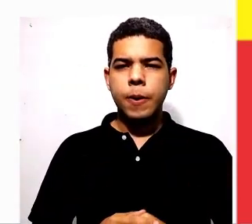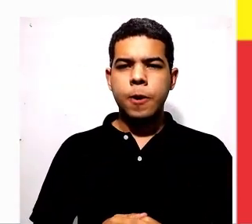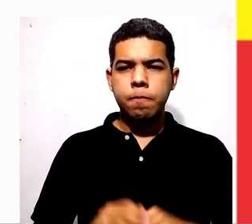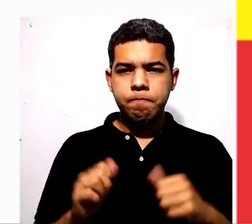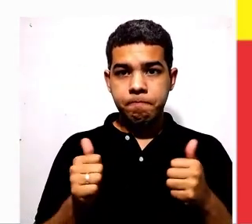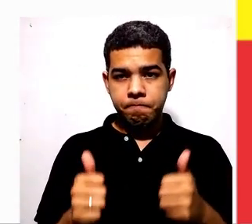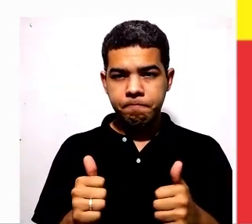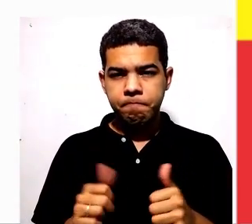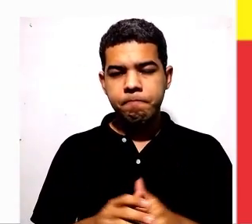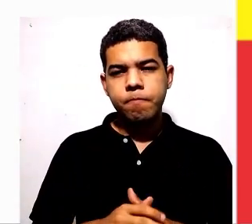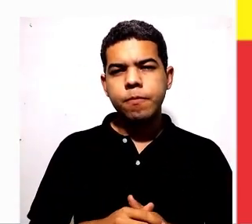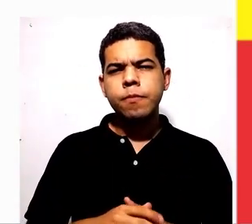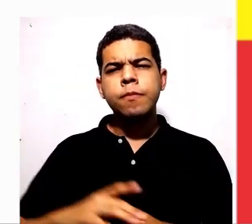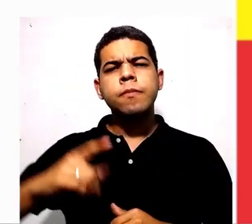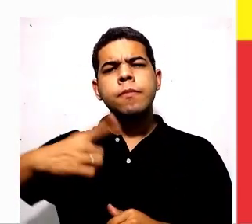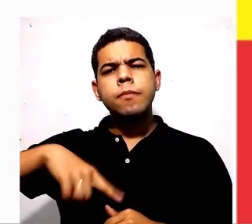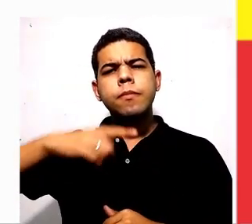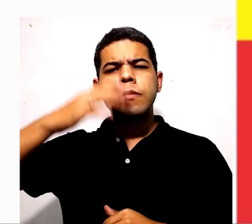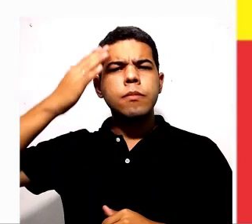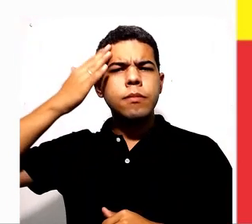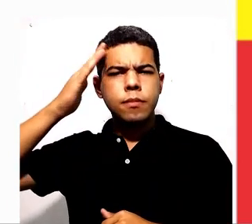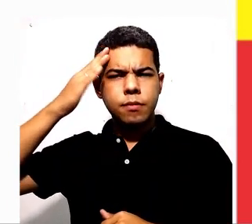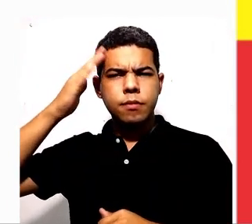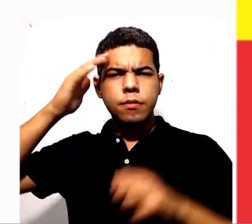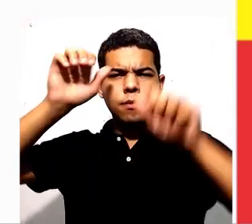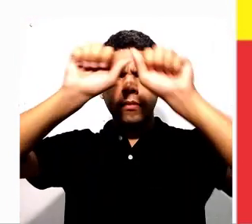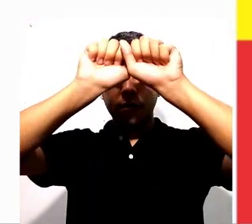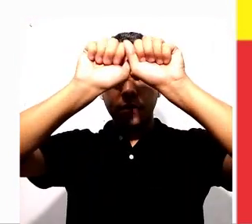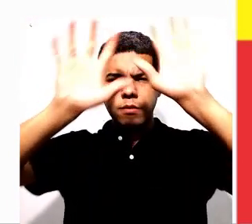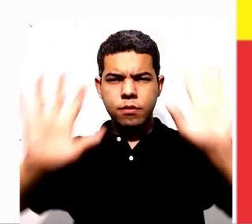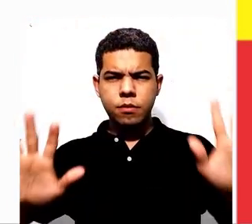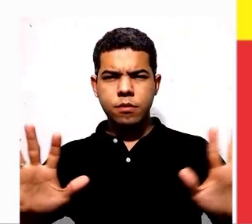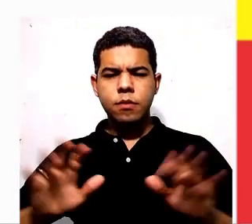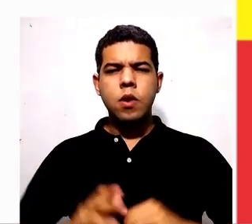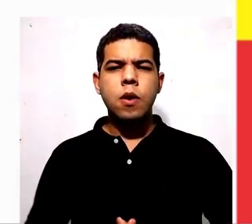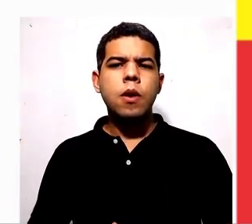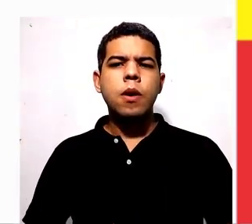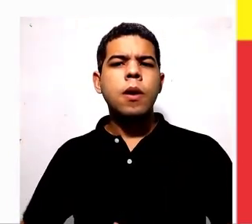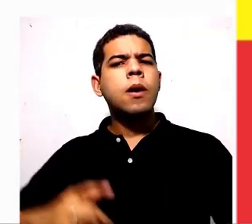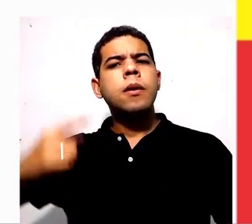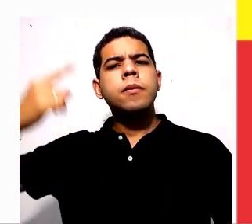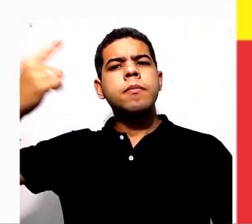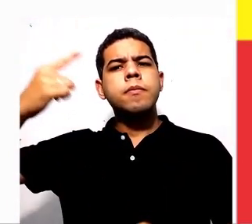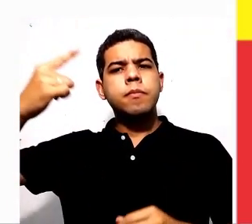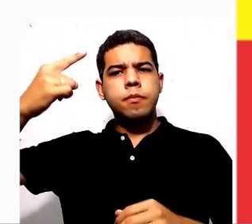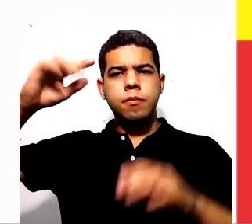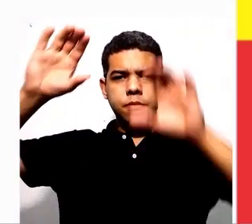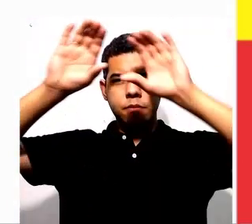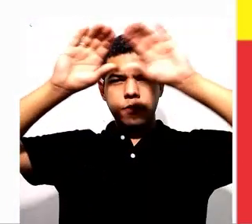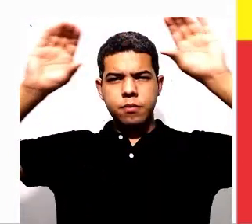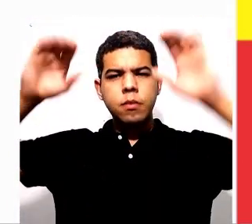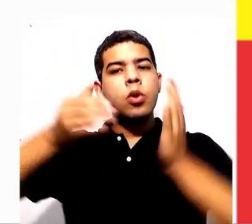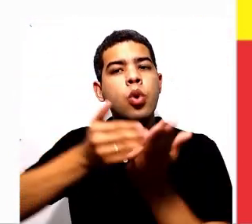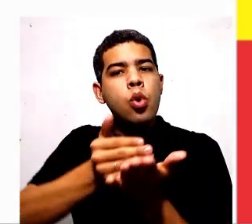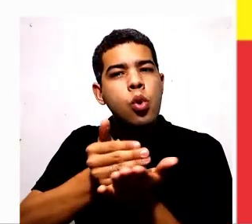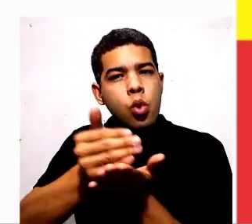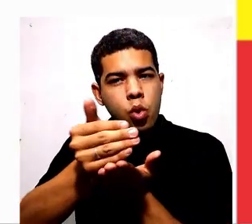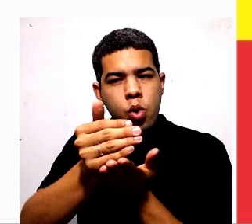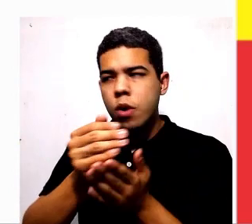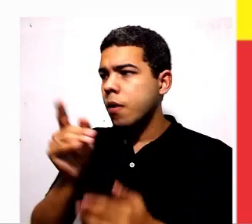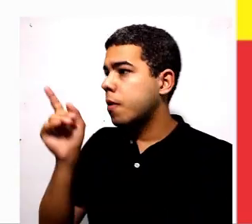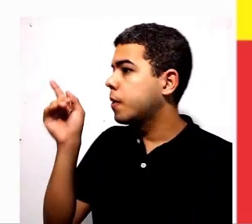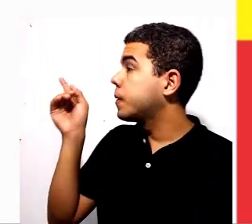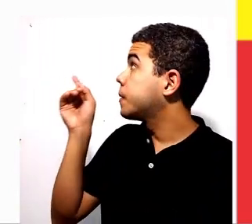Beleza? Vamos compreender o fluxograma. Veja aí. Primeiro tem o quê? O início. Observa aí na tela,